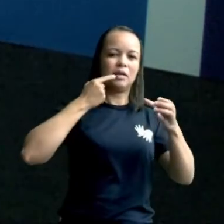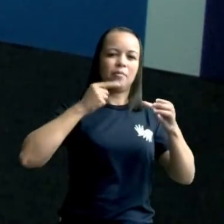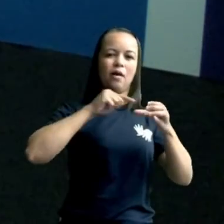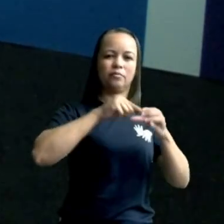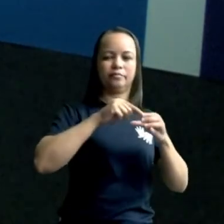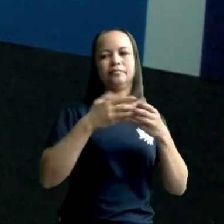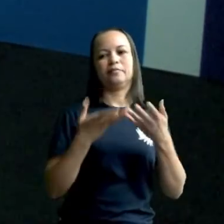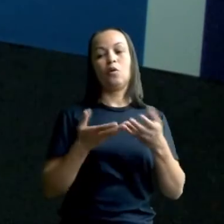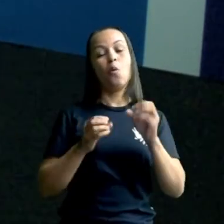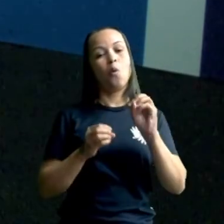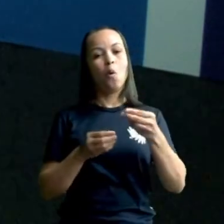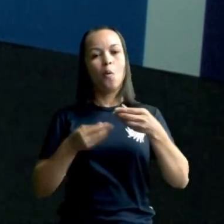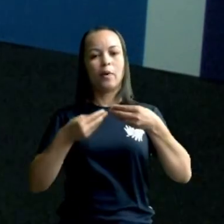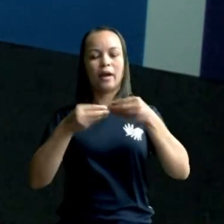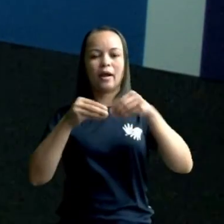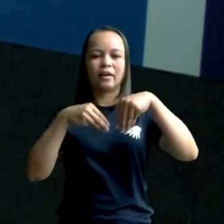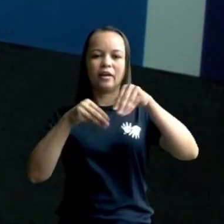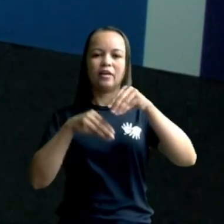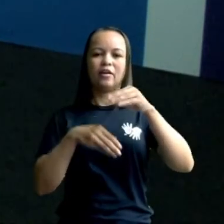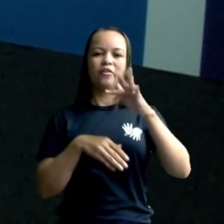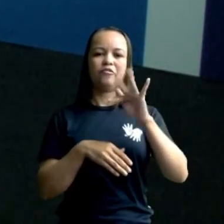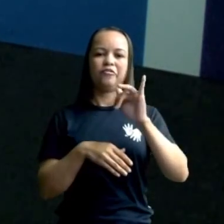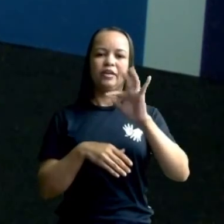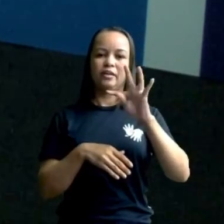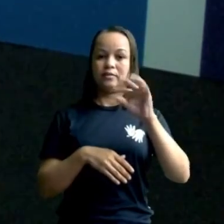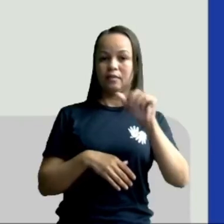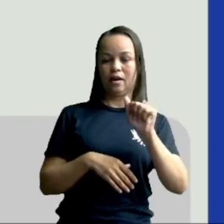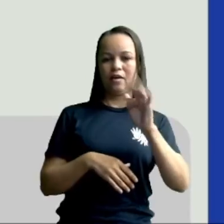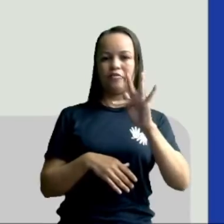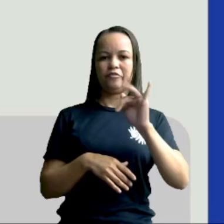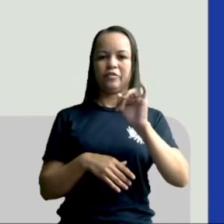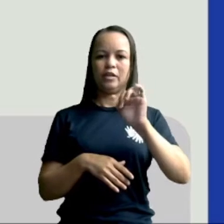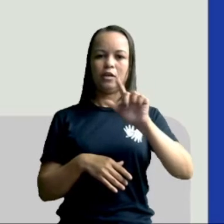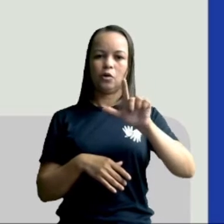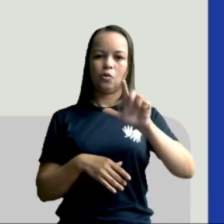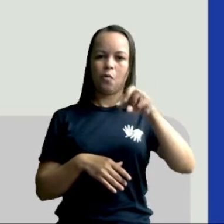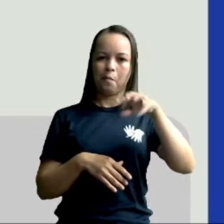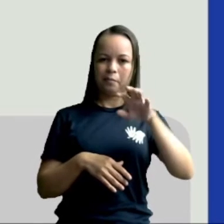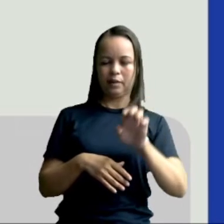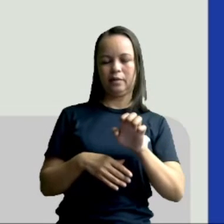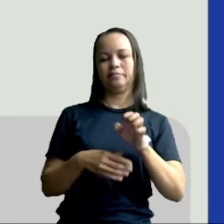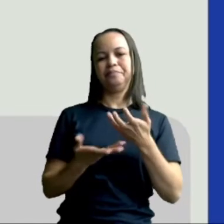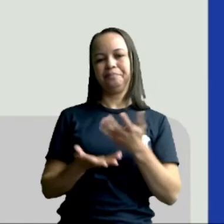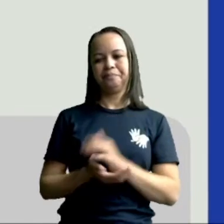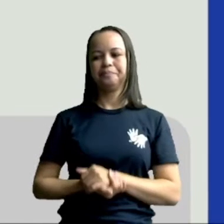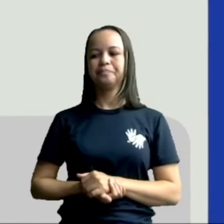fita filme. E aí, gostaram do experimento? Vamos lá, vamos voltar para os slides.